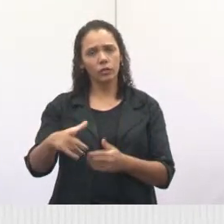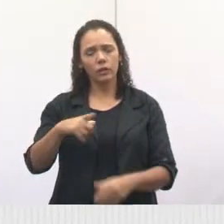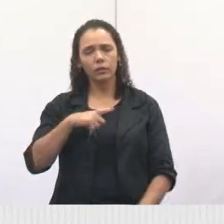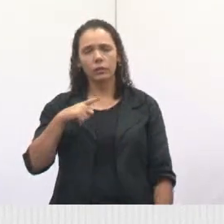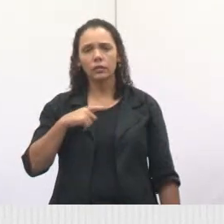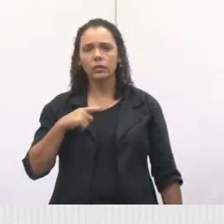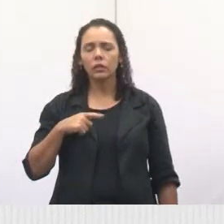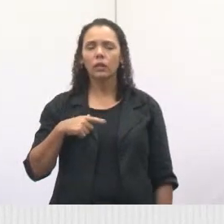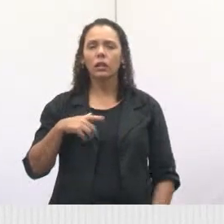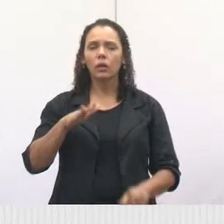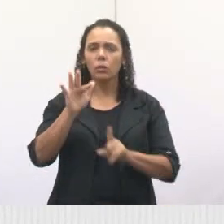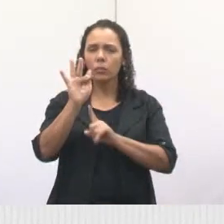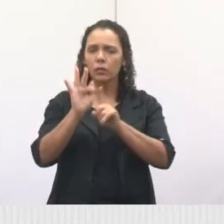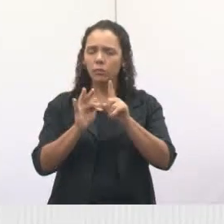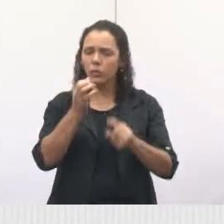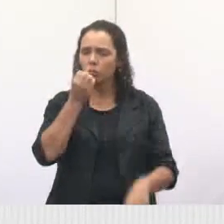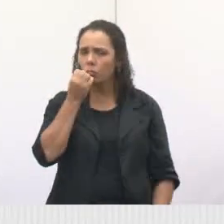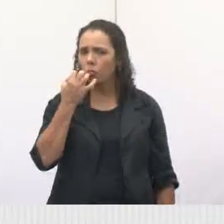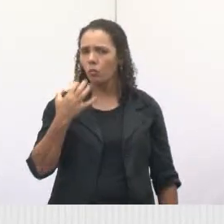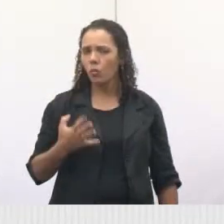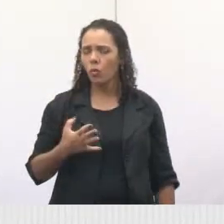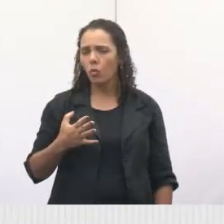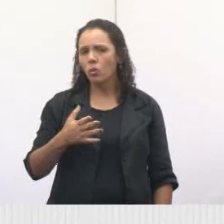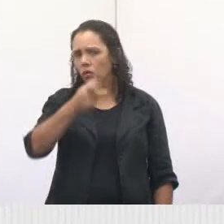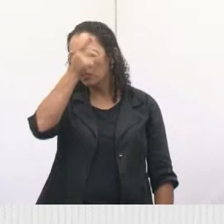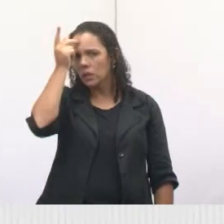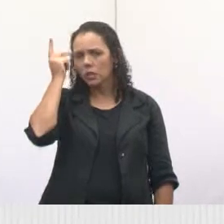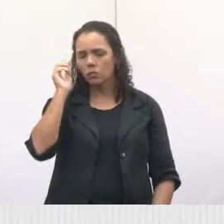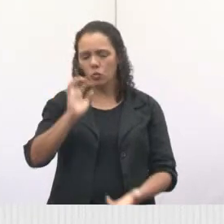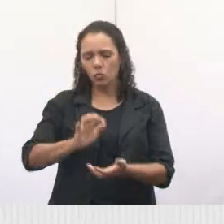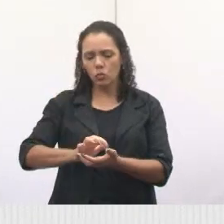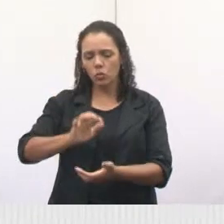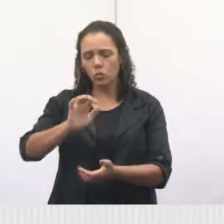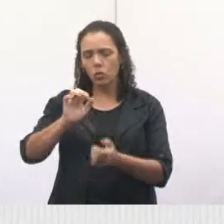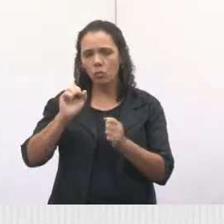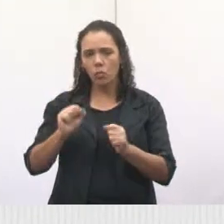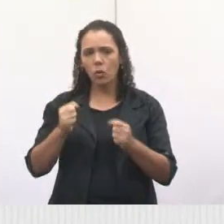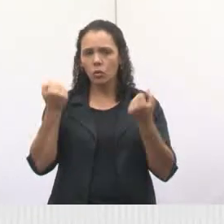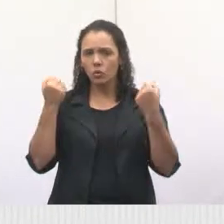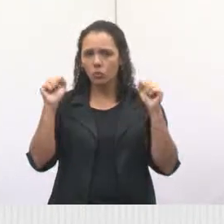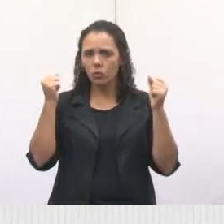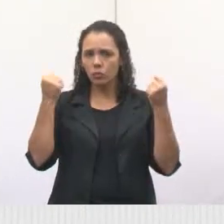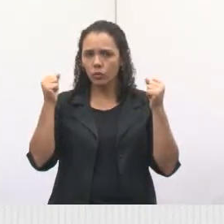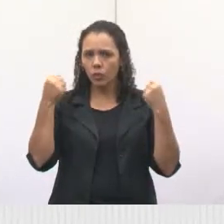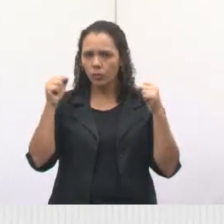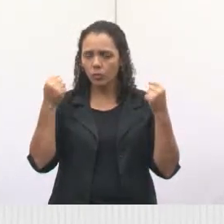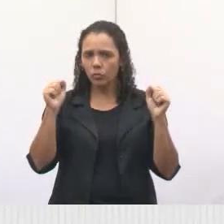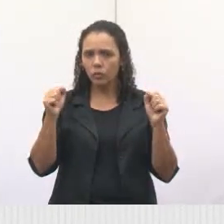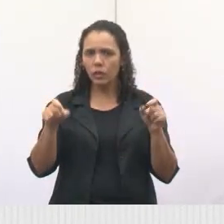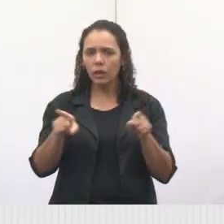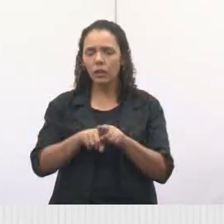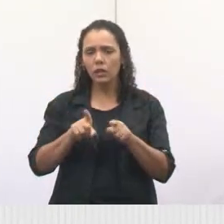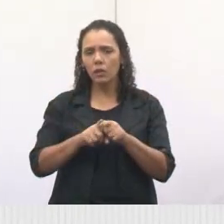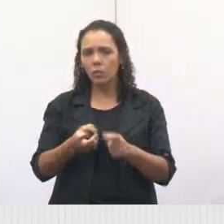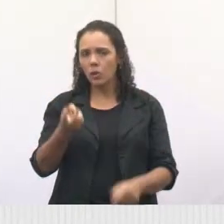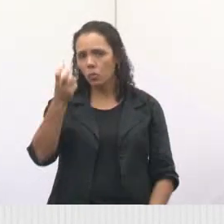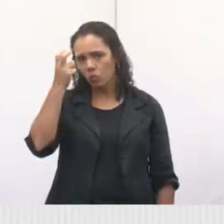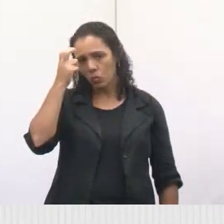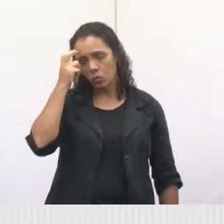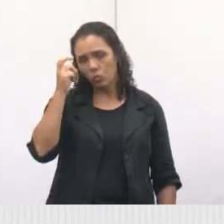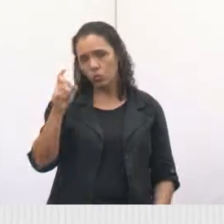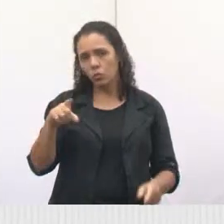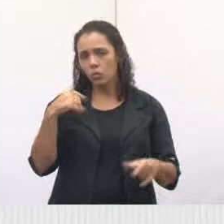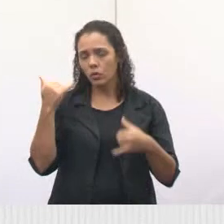uma temperatura adequada para que os idosos possam fazer atividades físicas e também culturais de lazer, ainda mais